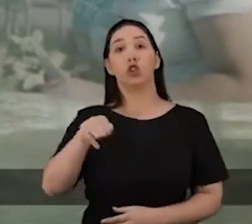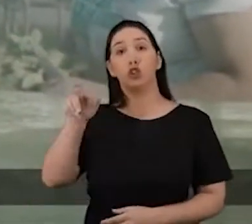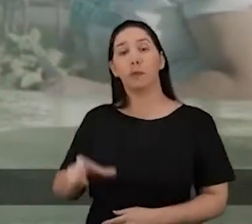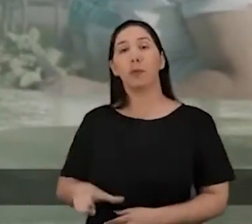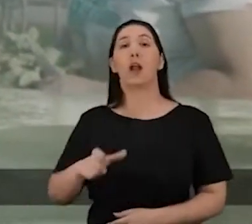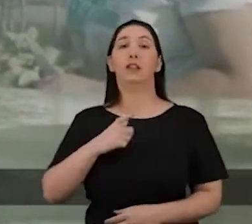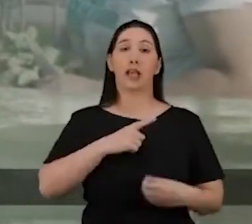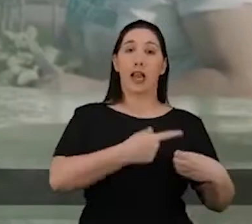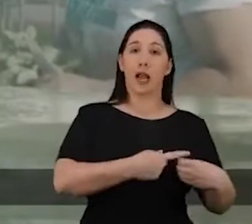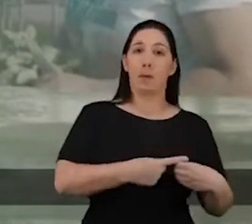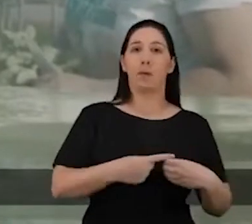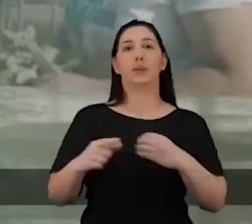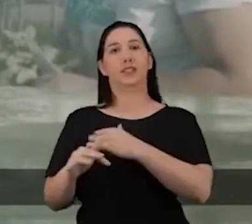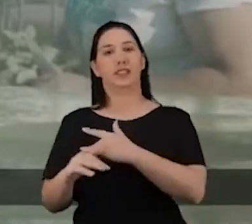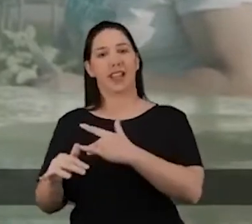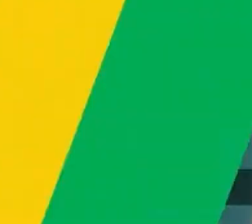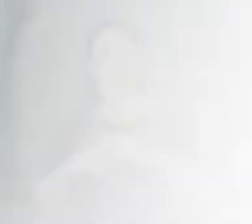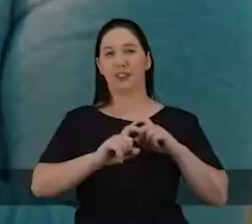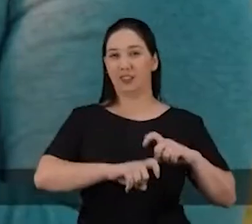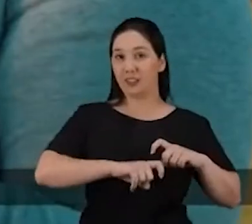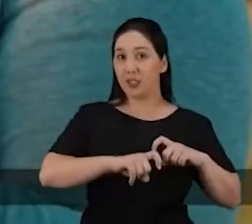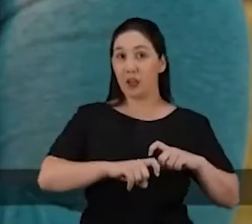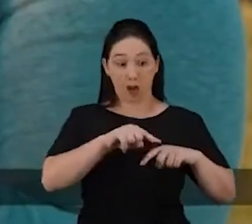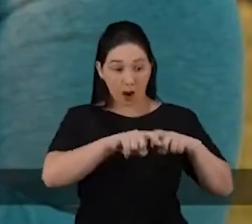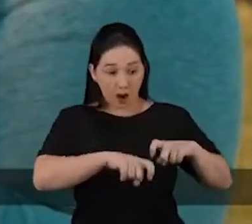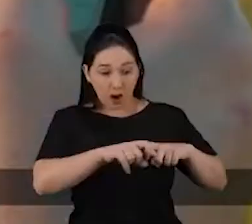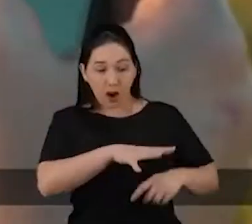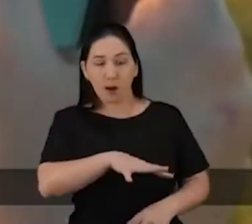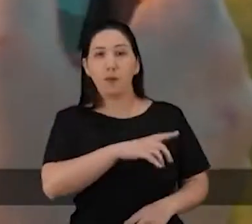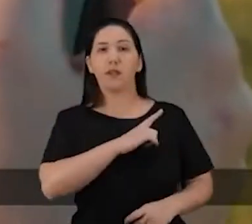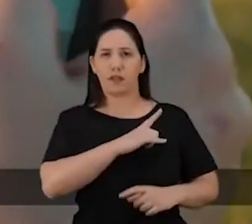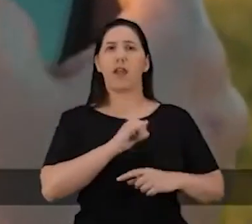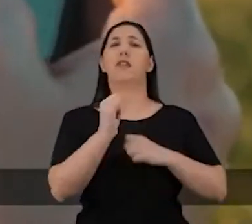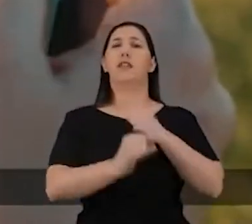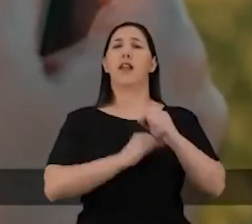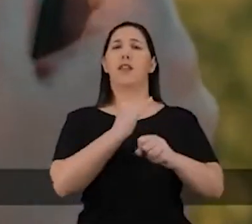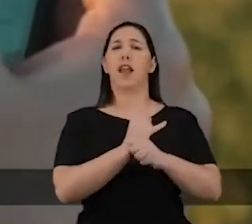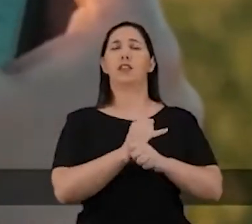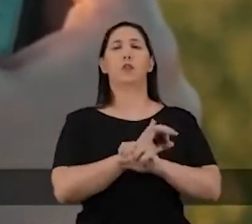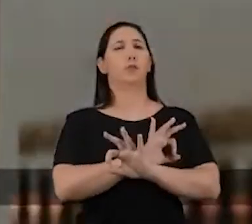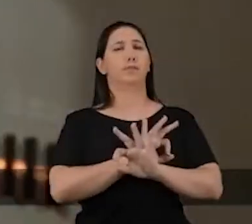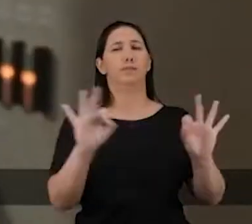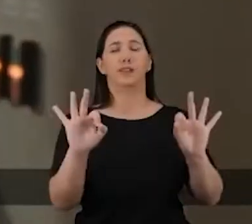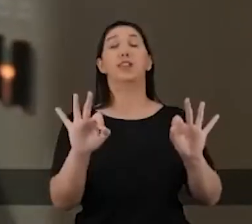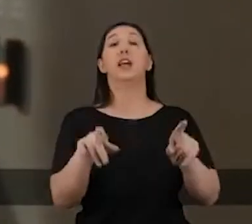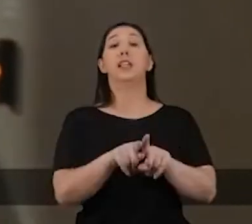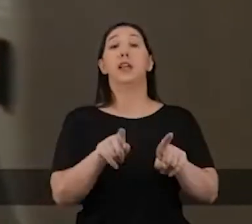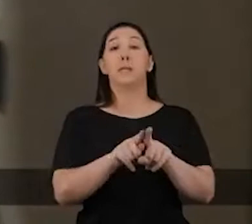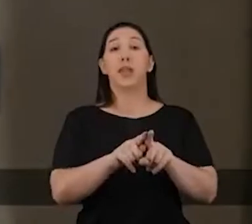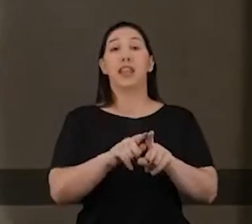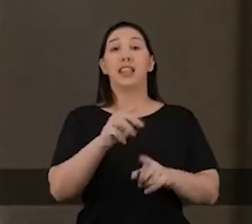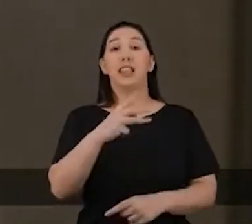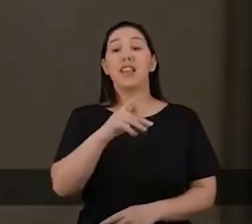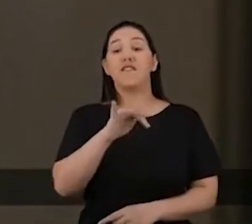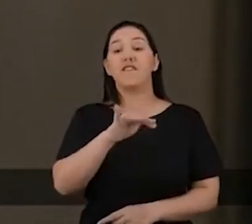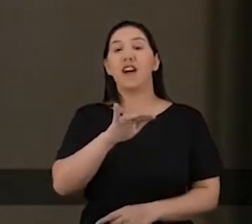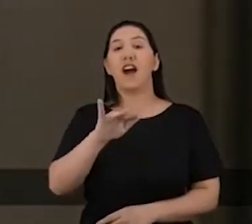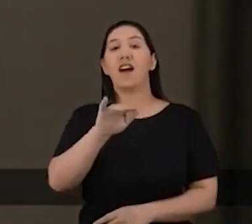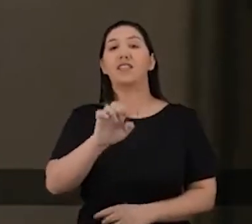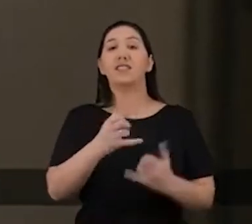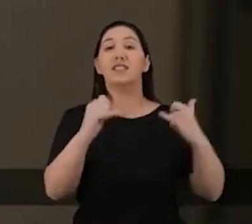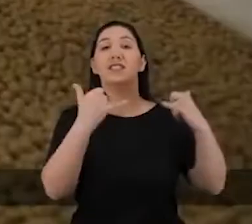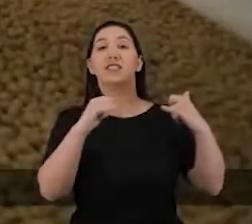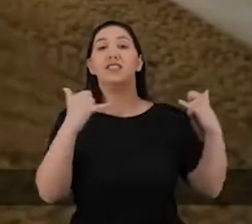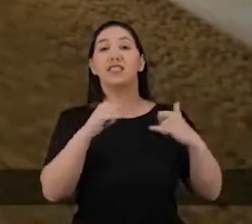vai investir no campo e na cidade. Quem vive no campo vai ter internet de qualidade. A energia trifásica vai